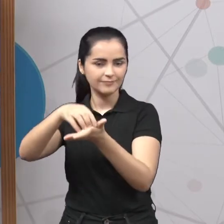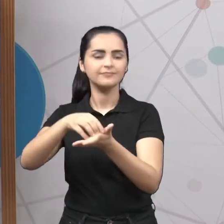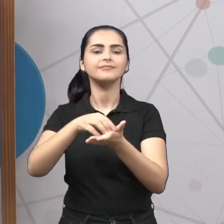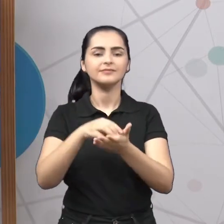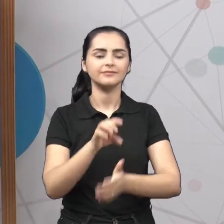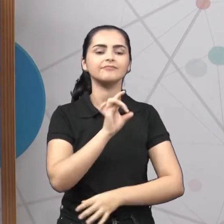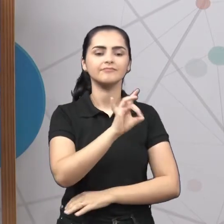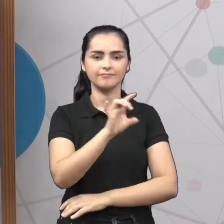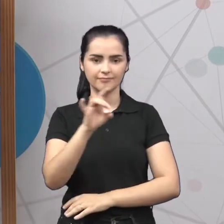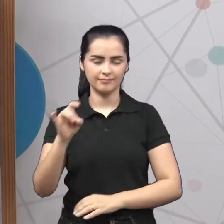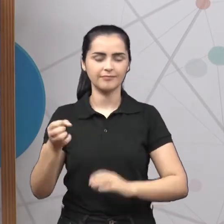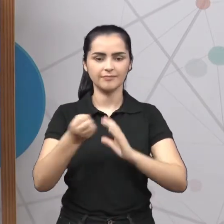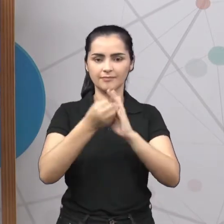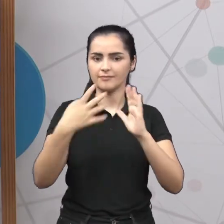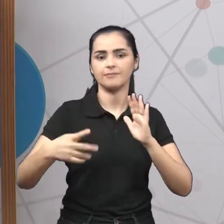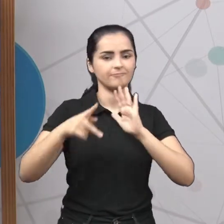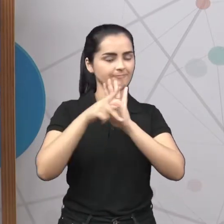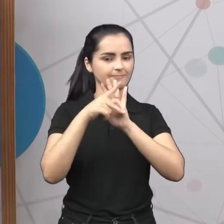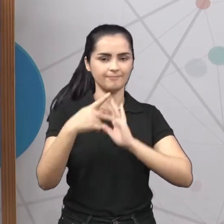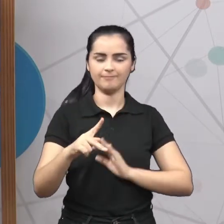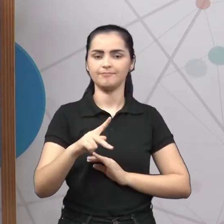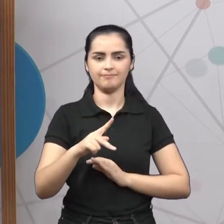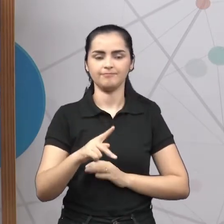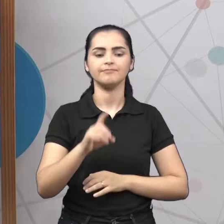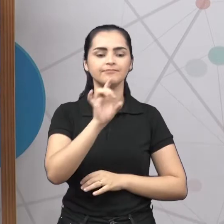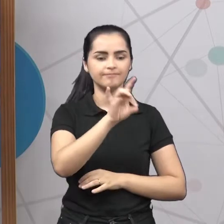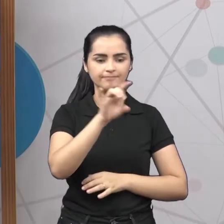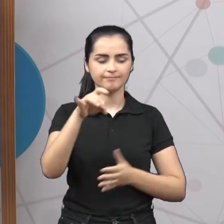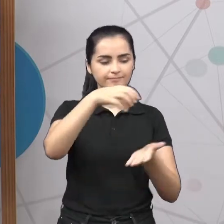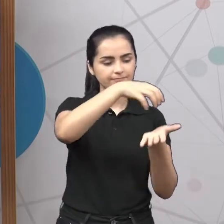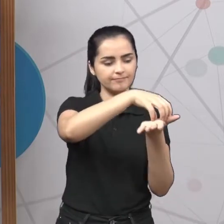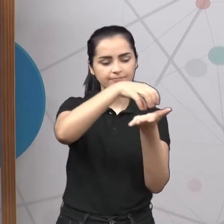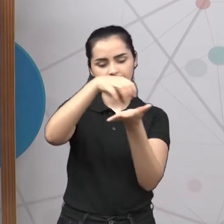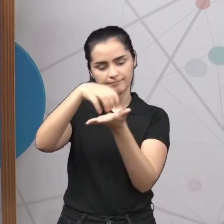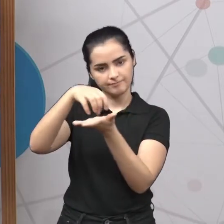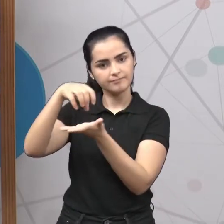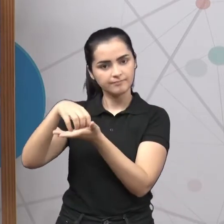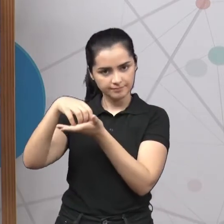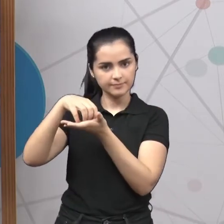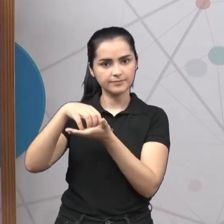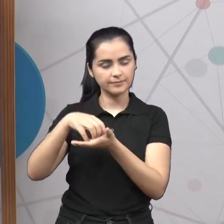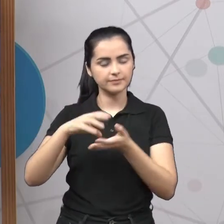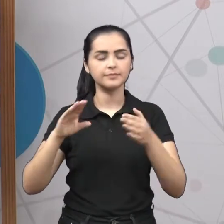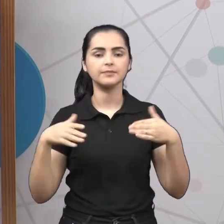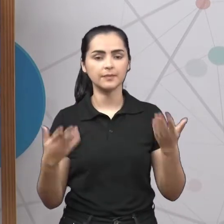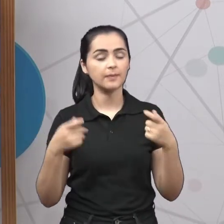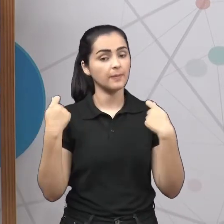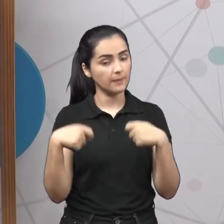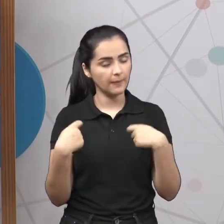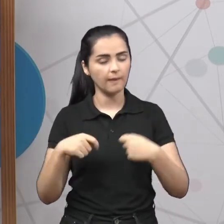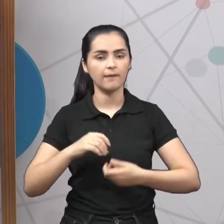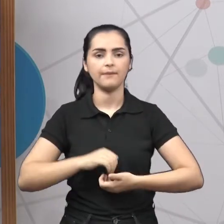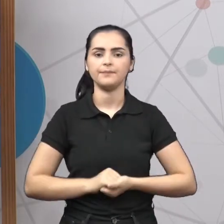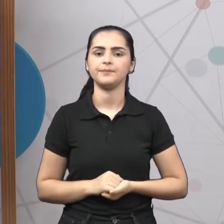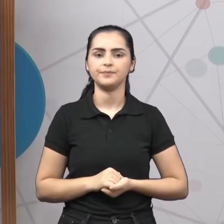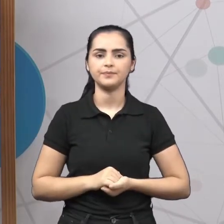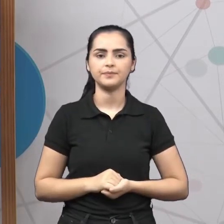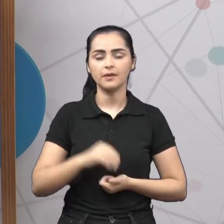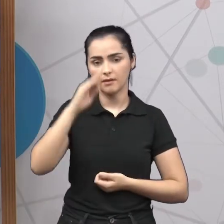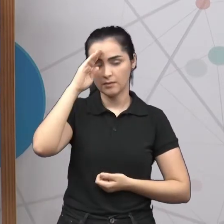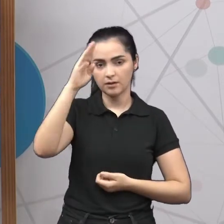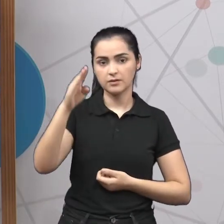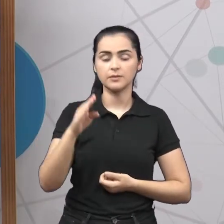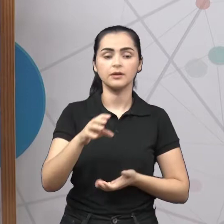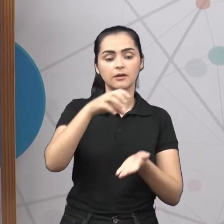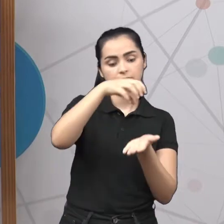específicos para cuidar de cada área que for necessária. Que uma das principais, como eu